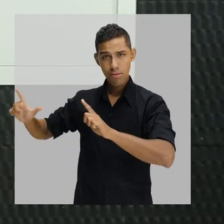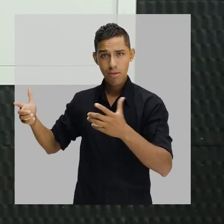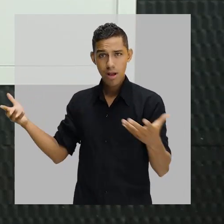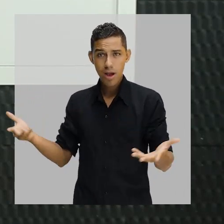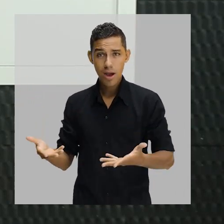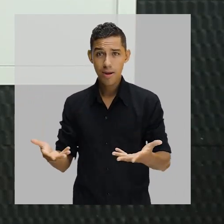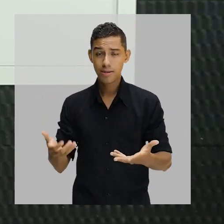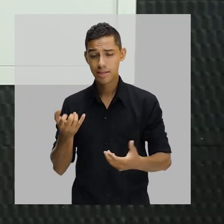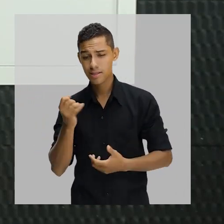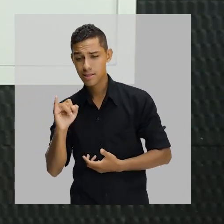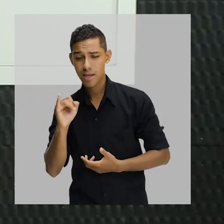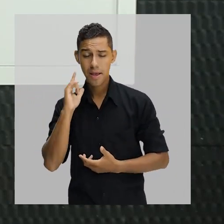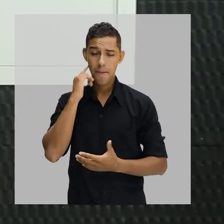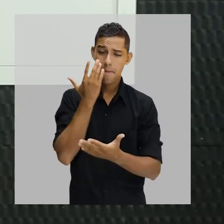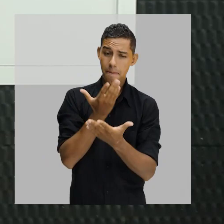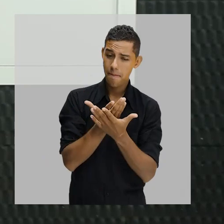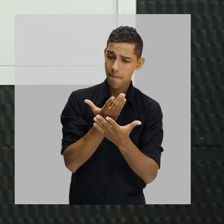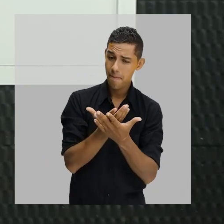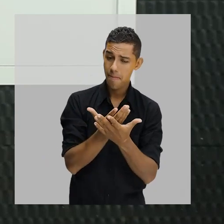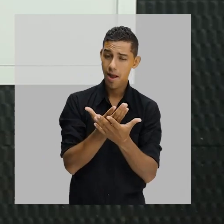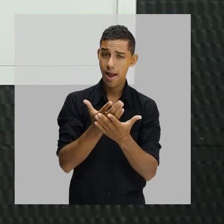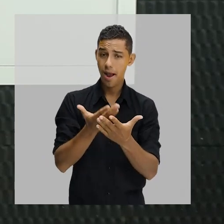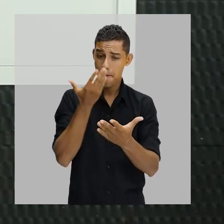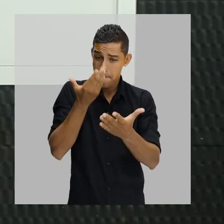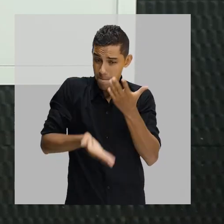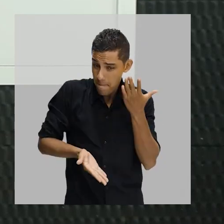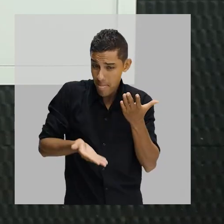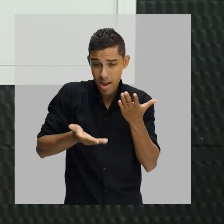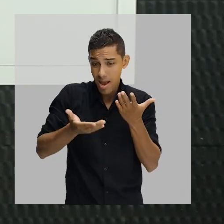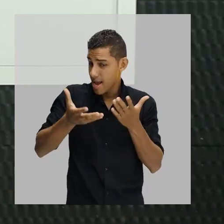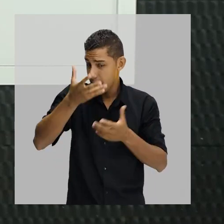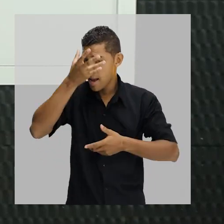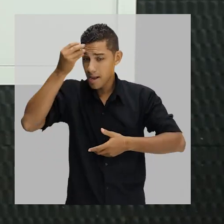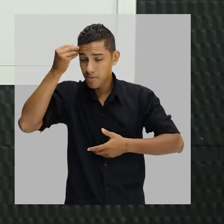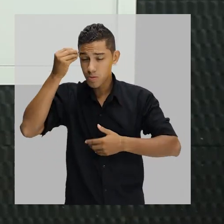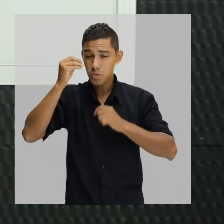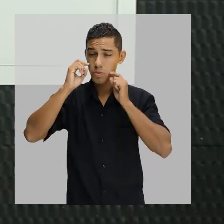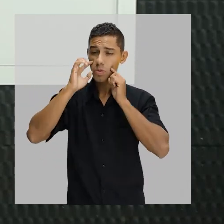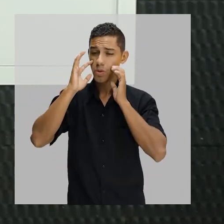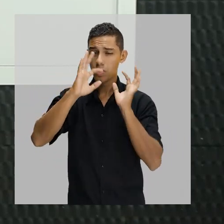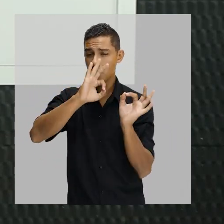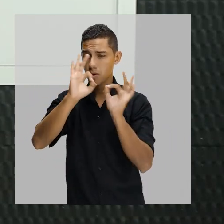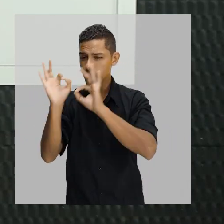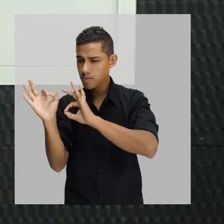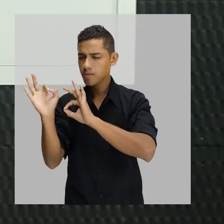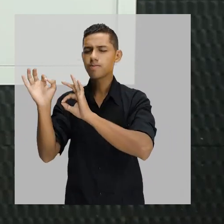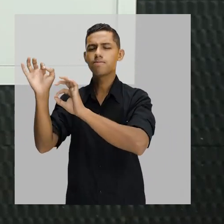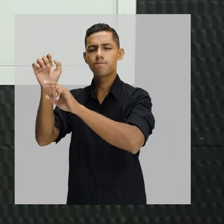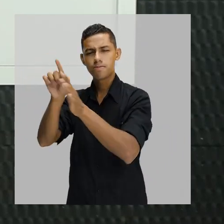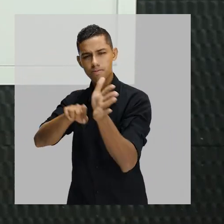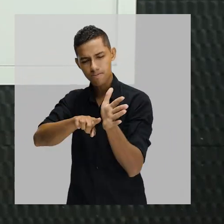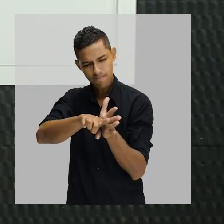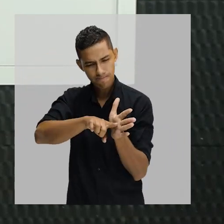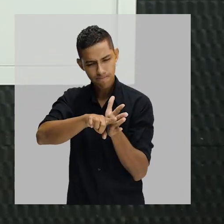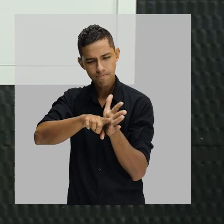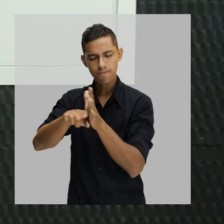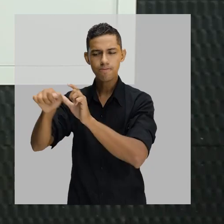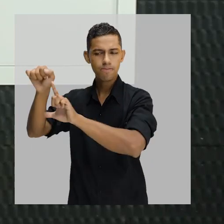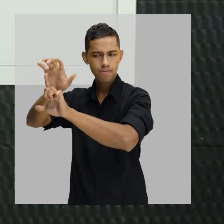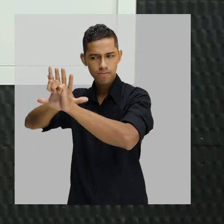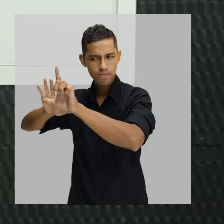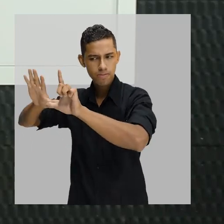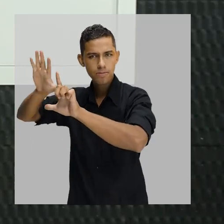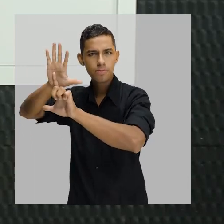movimento uniforme, você encontra lá na plataforma Gonçalves Dias. Então, basta acessar aí a plataforma, ok? Procurar pela aula,